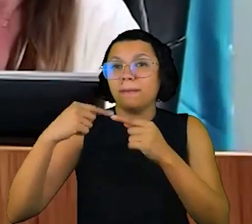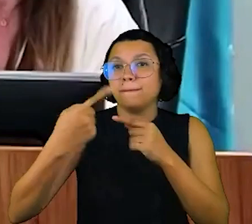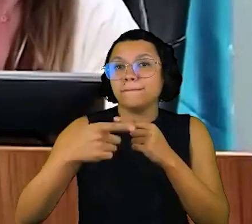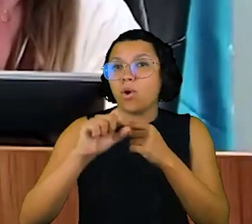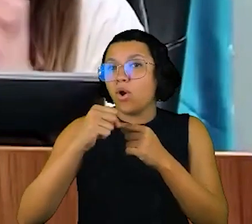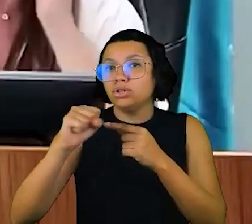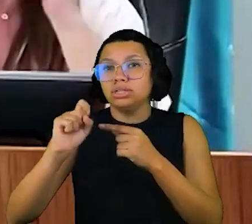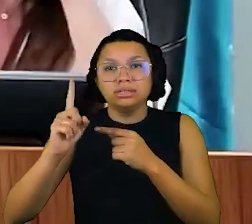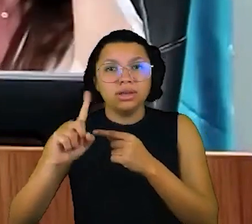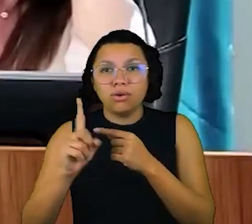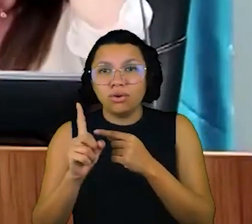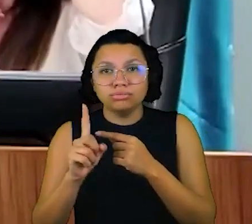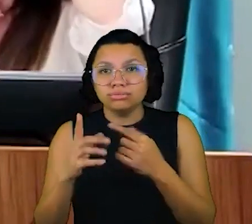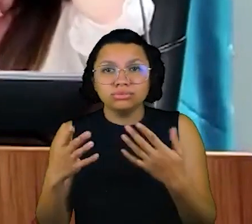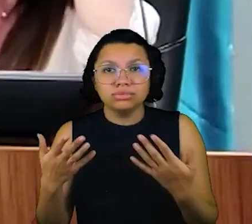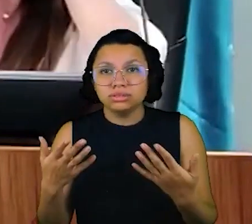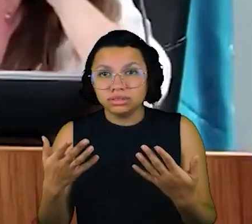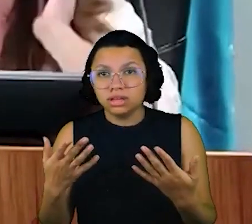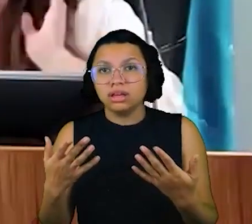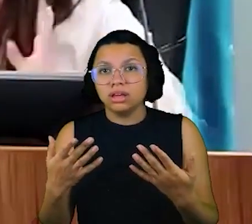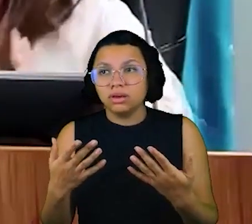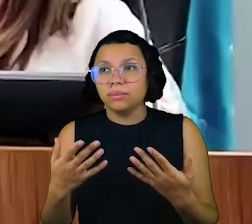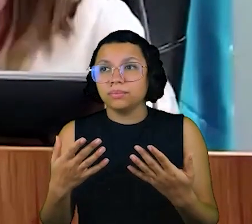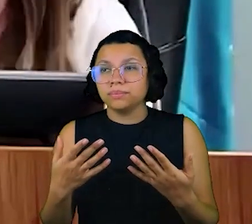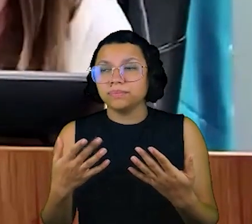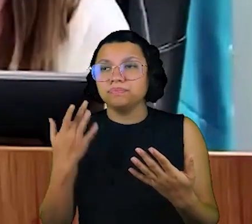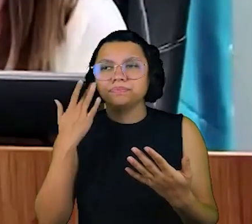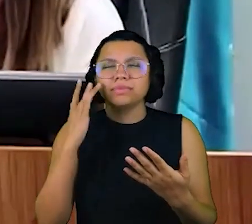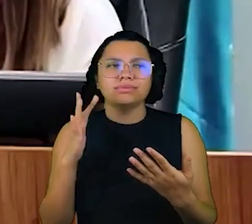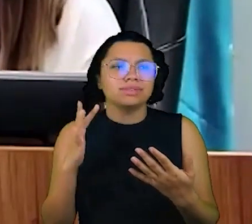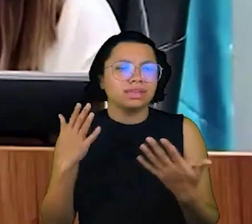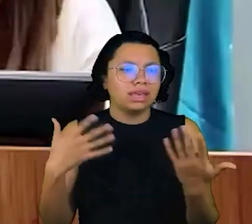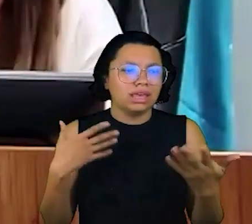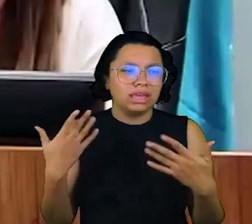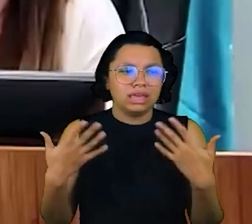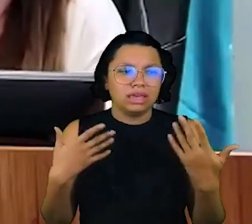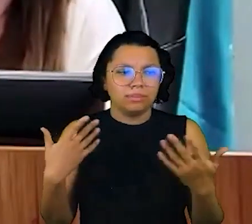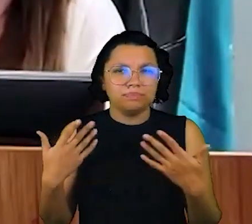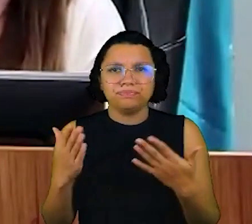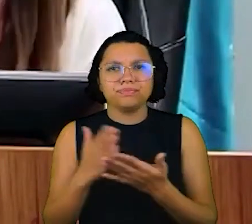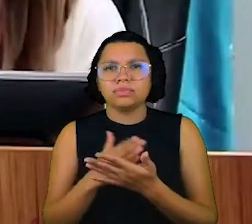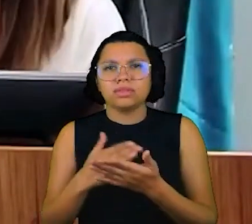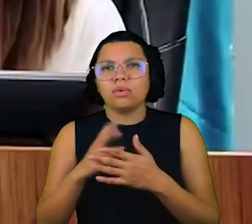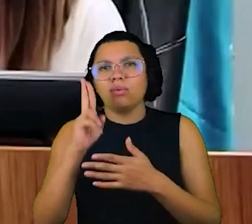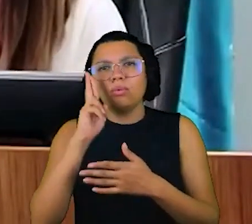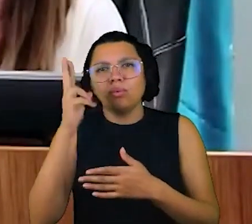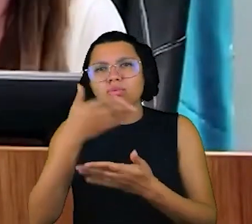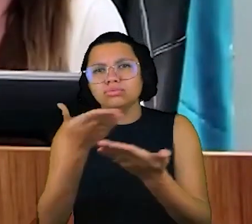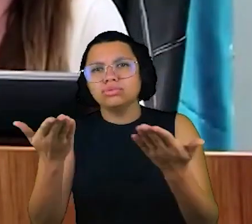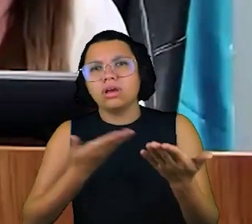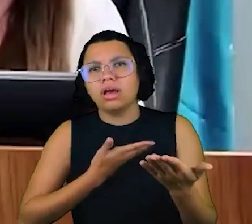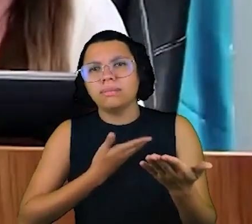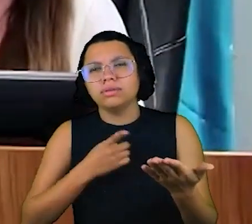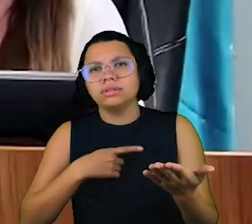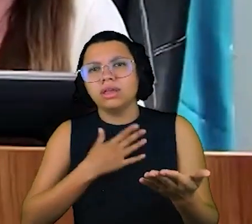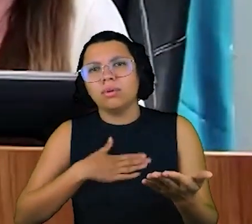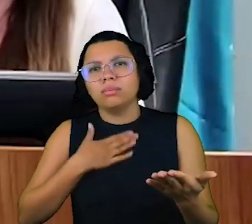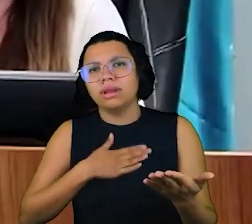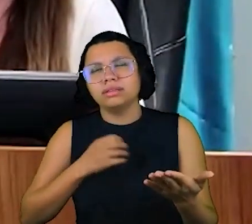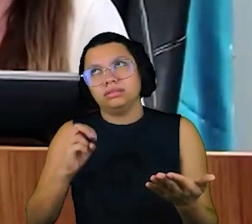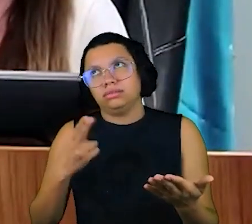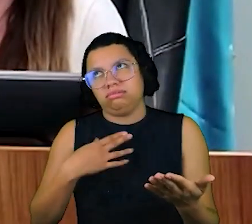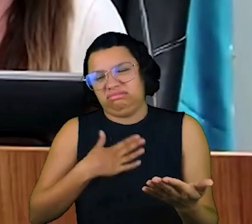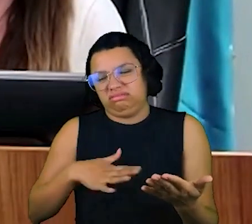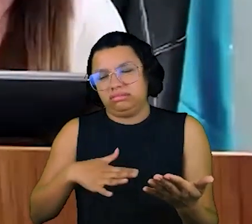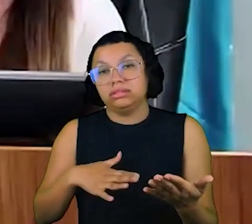no pós-88. Pega eu não sei se algum dos senhores, alguns dos